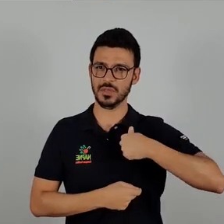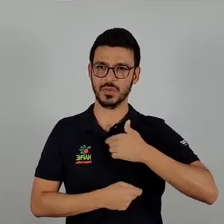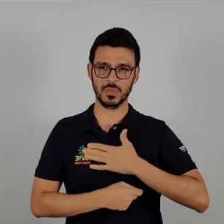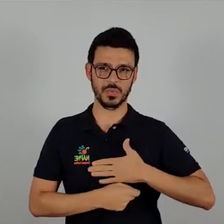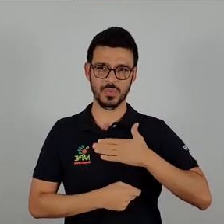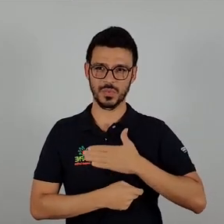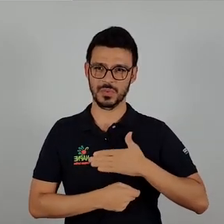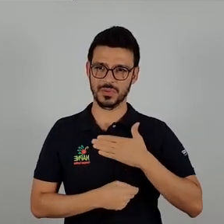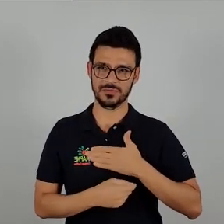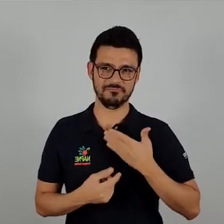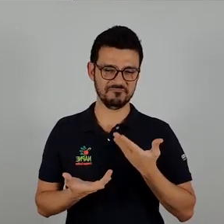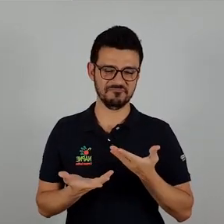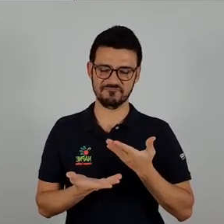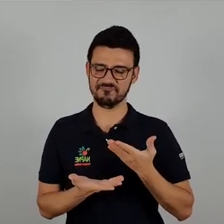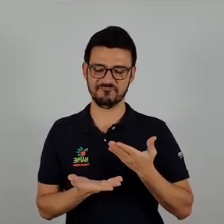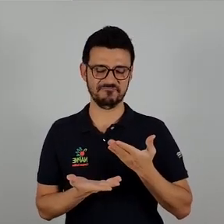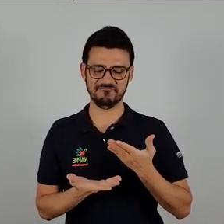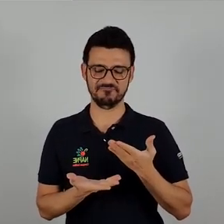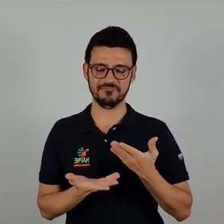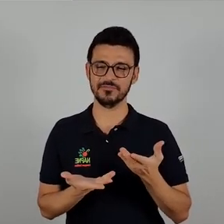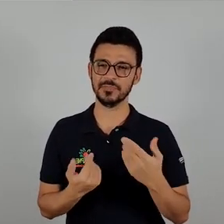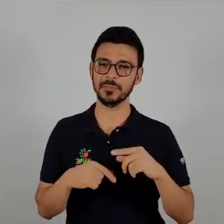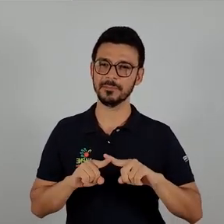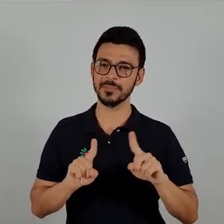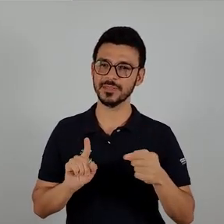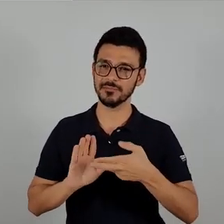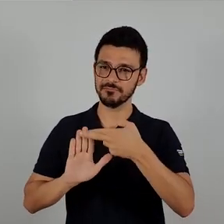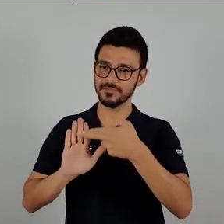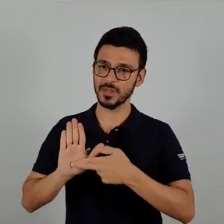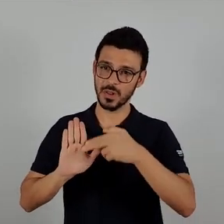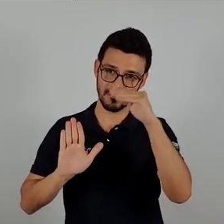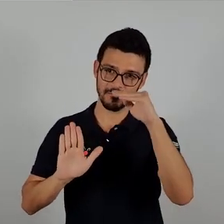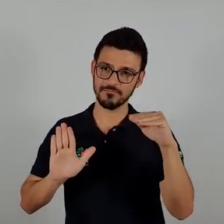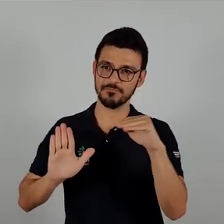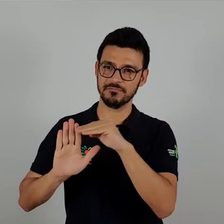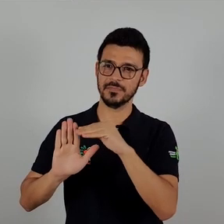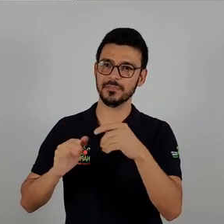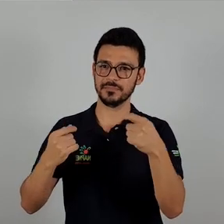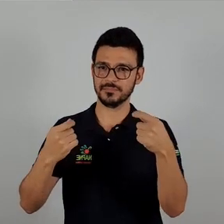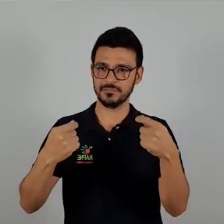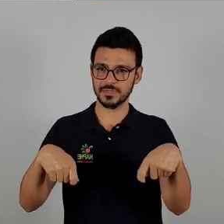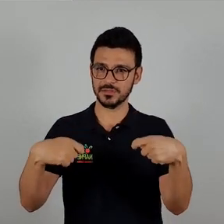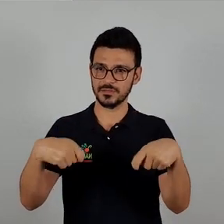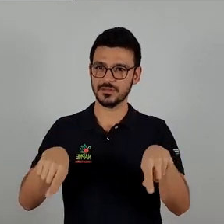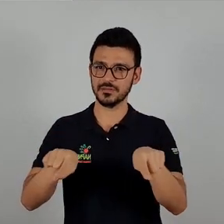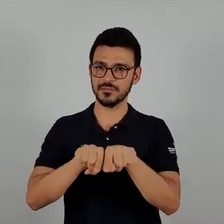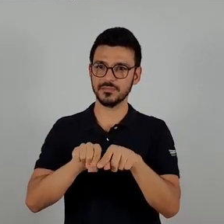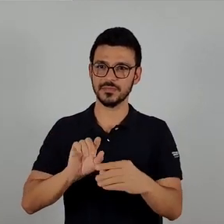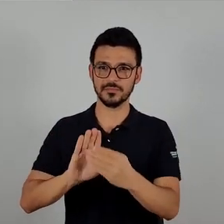fã de falar da gente mesmo, mas por uma questão de protocolo, de obrigação e de registro, também é importante